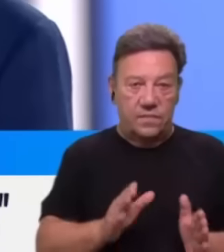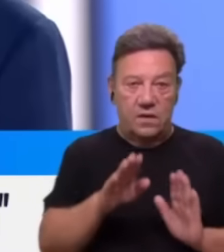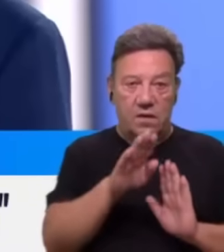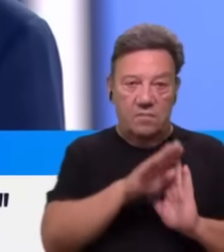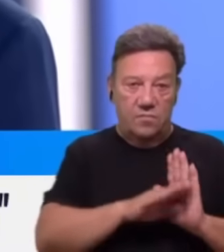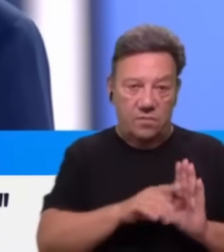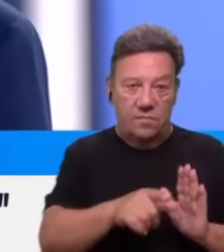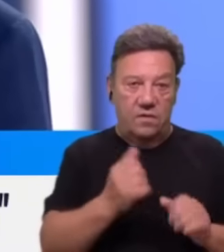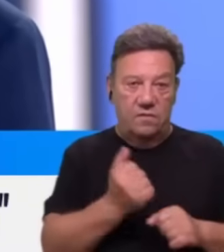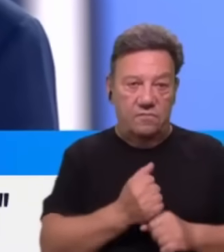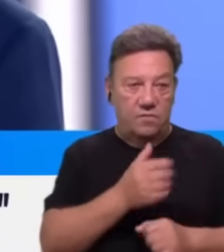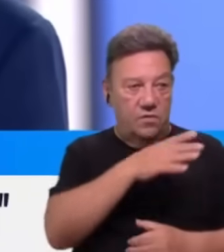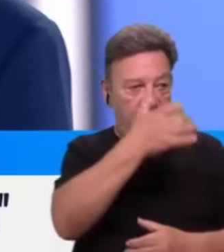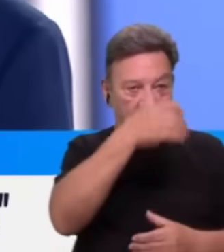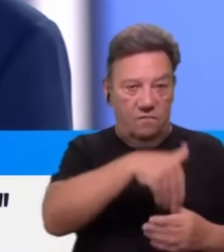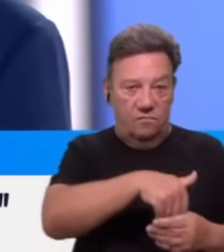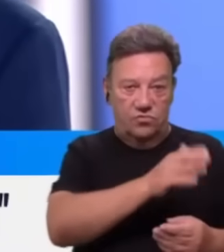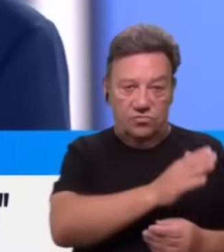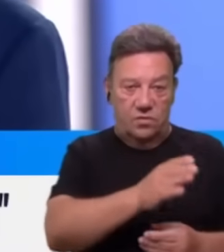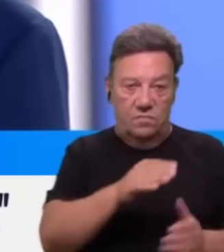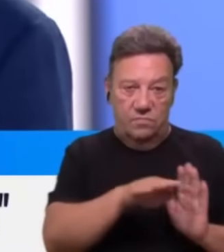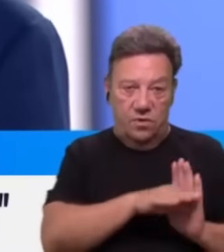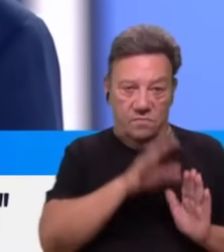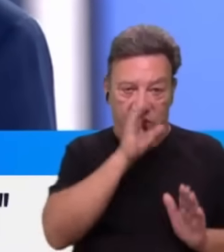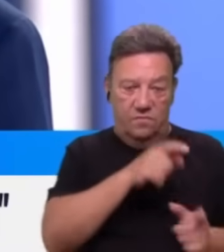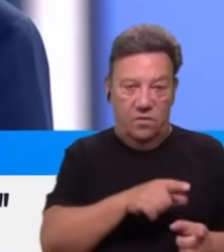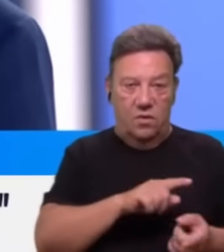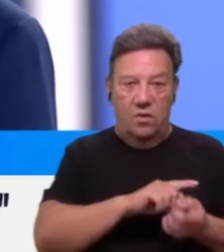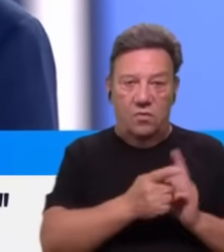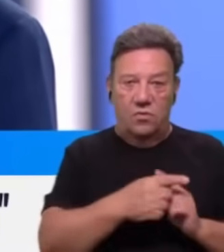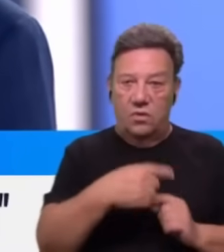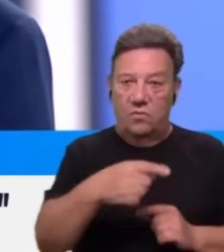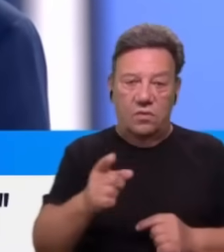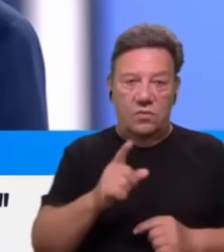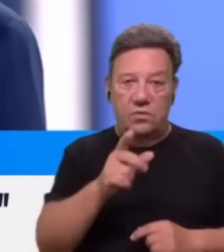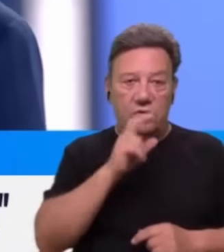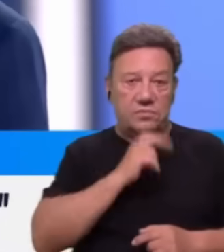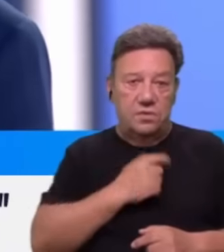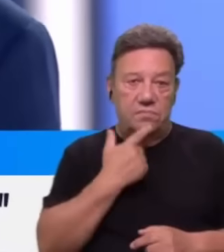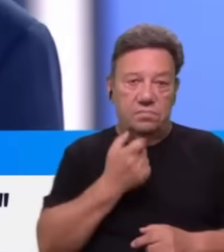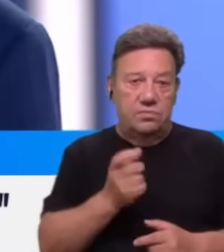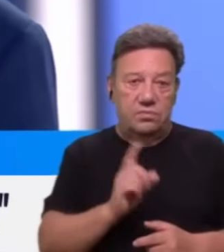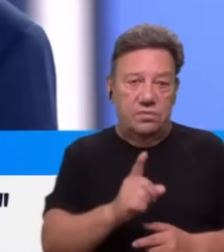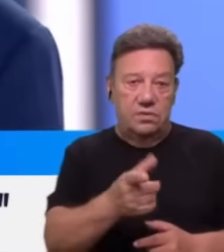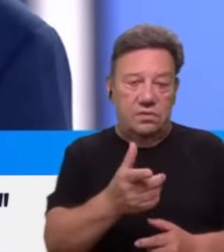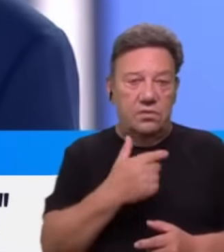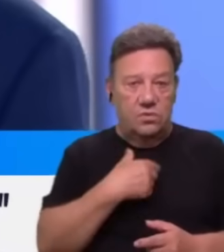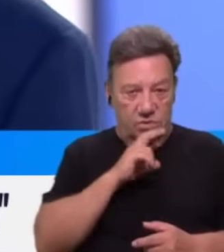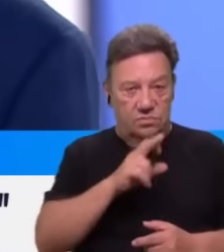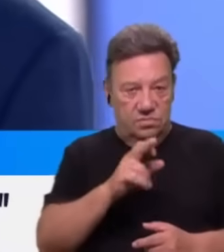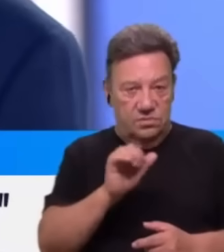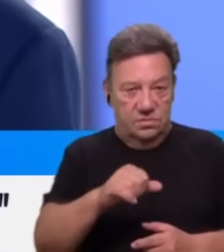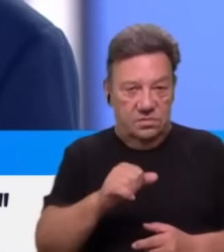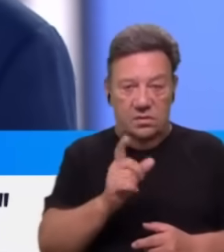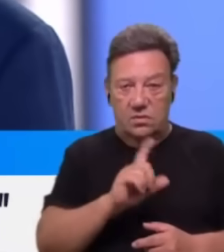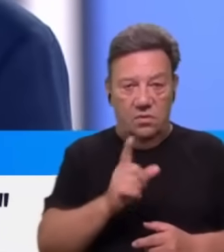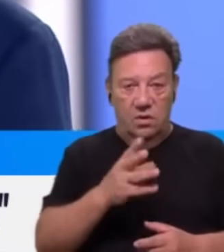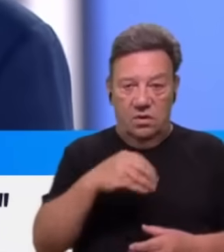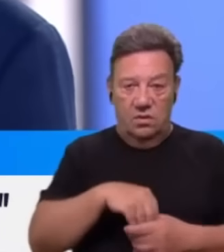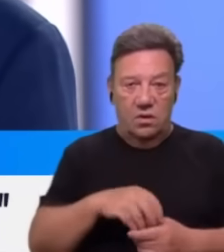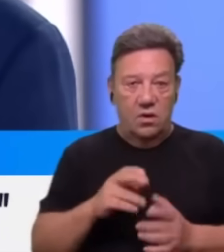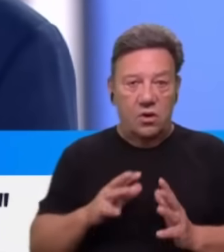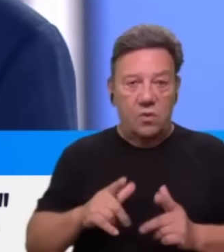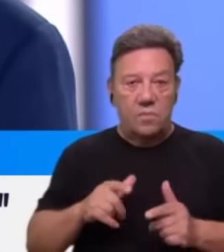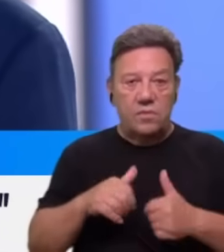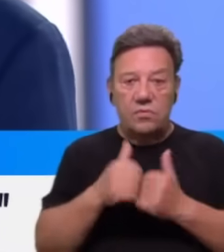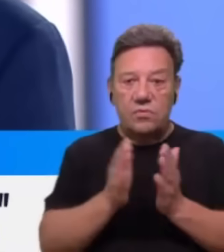que foi sopragado o programa do governo ao contrário do outro não está a responder à pergunta escolha a responder não incluir a recuperação